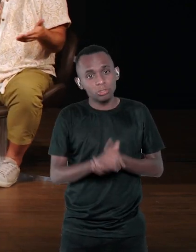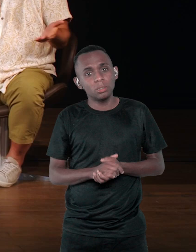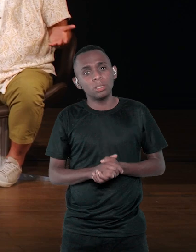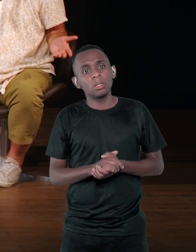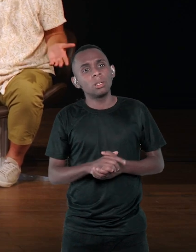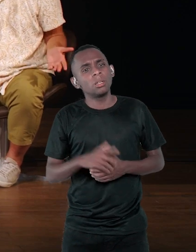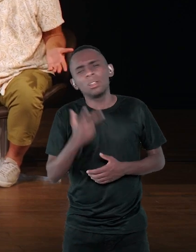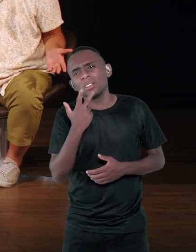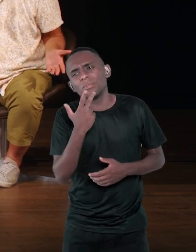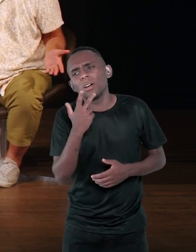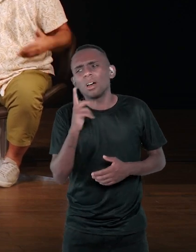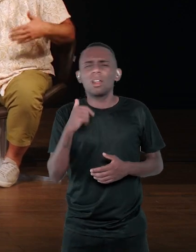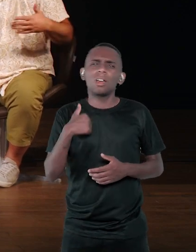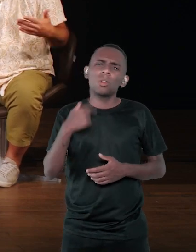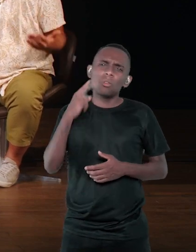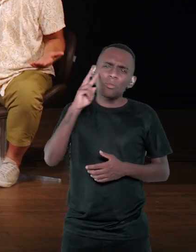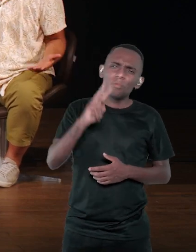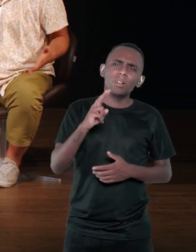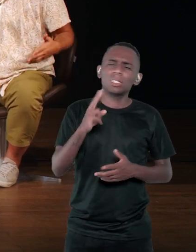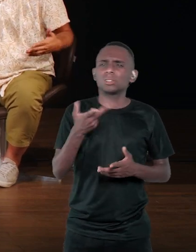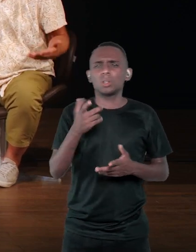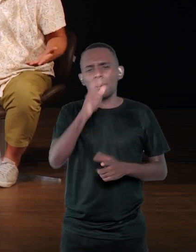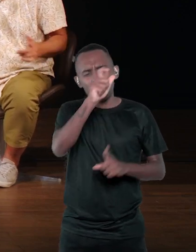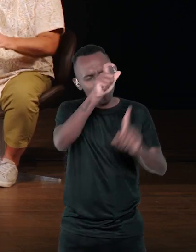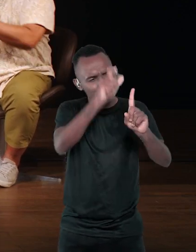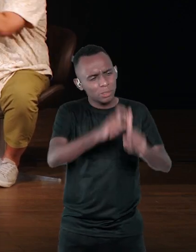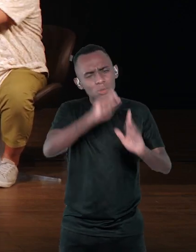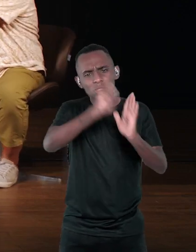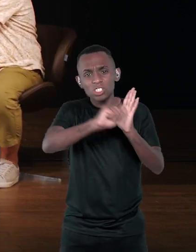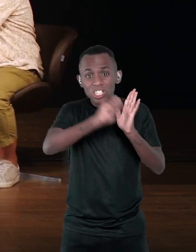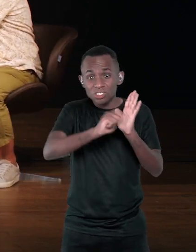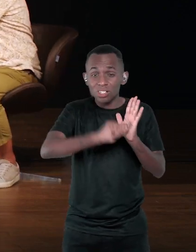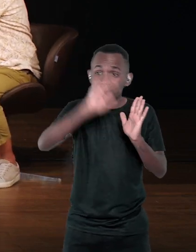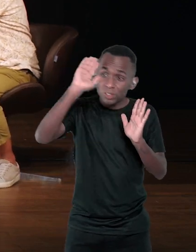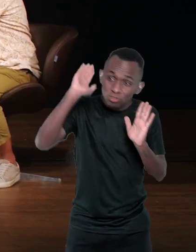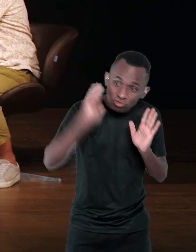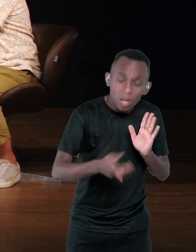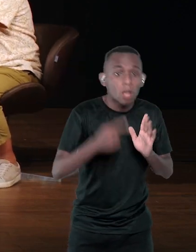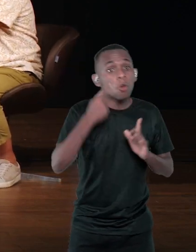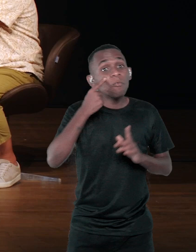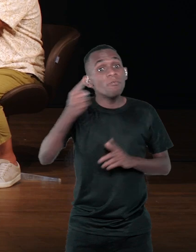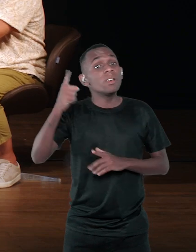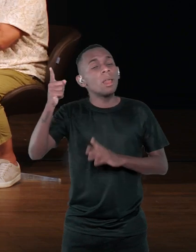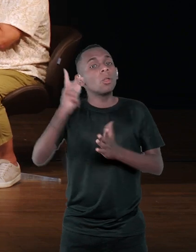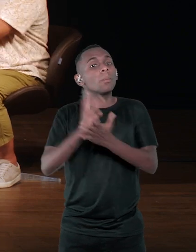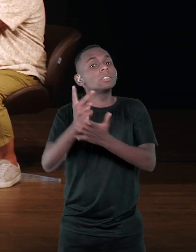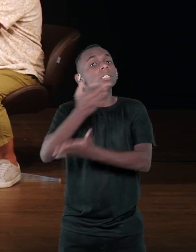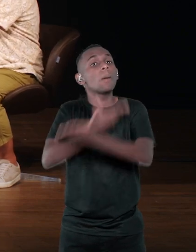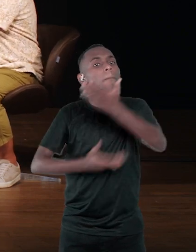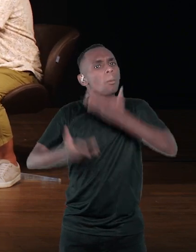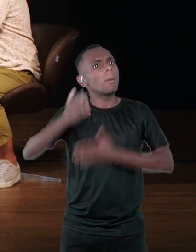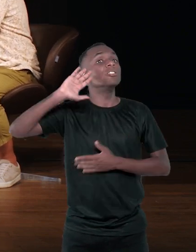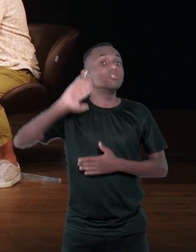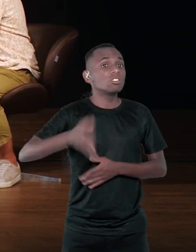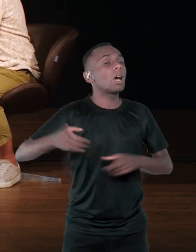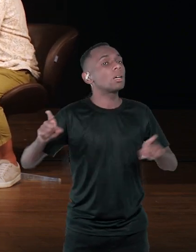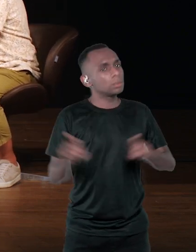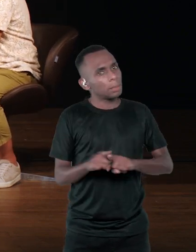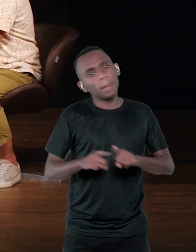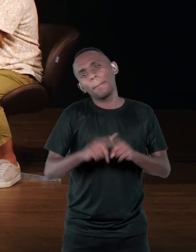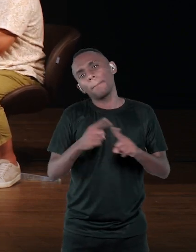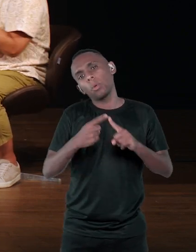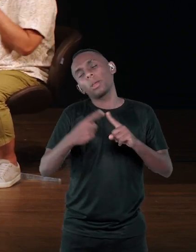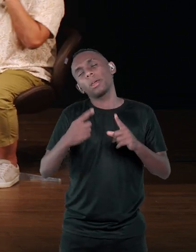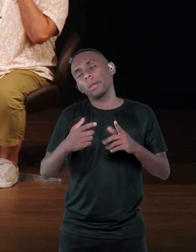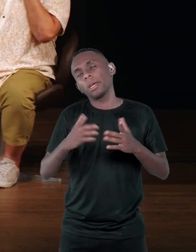são coisas que você fala, nossa, eu estou vendo coisas assim de autores que eu já conheço, que eu já li, que eu já vi no Sempre o Papo, porque tem muitos reincidentes,